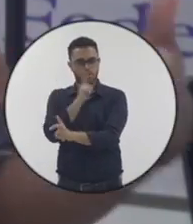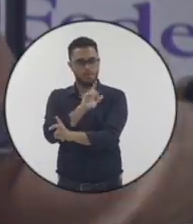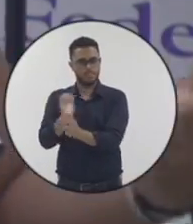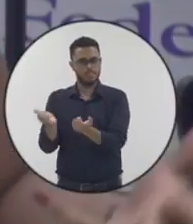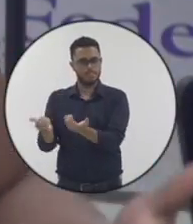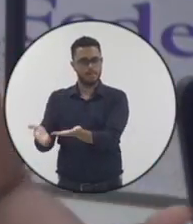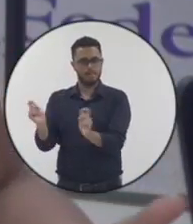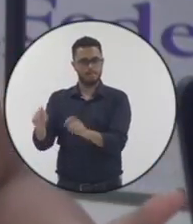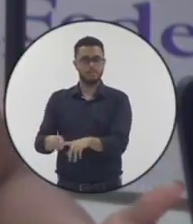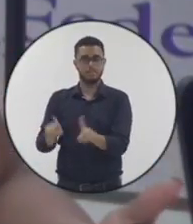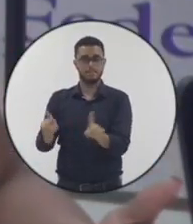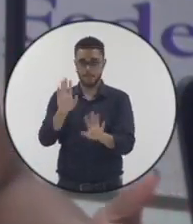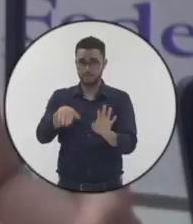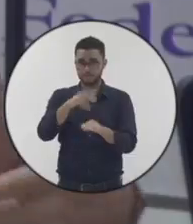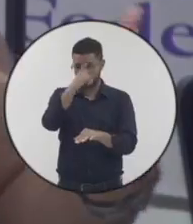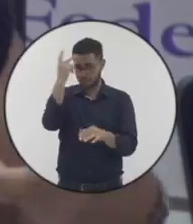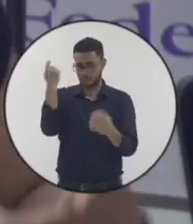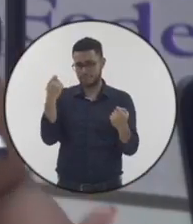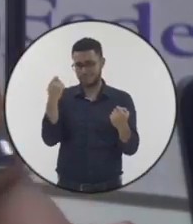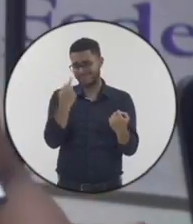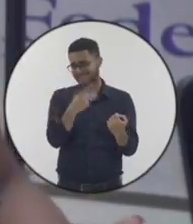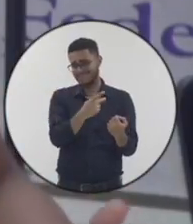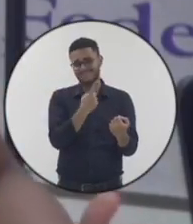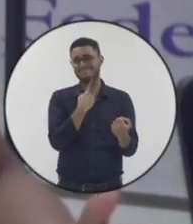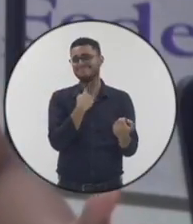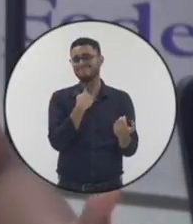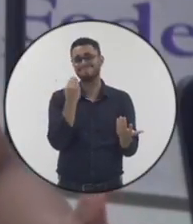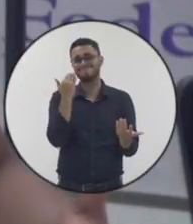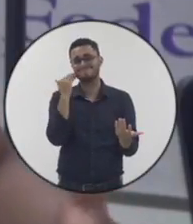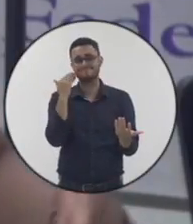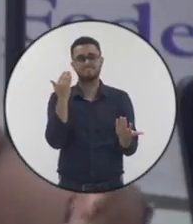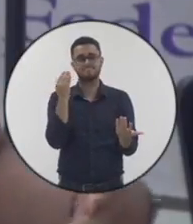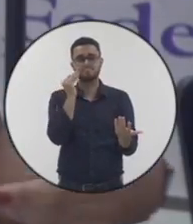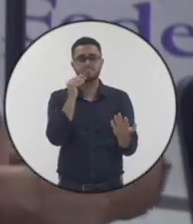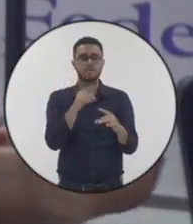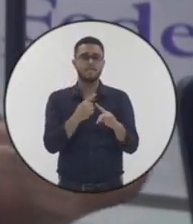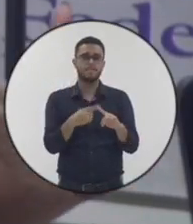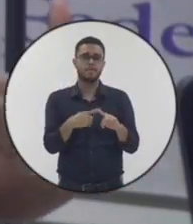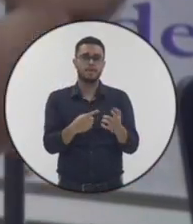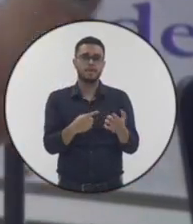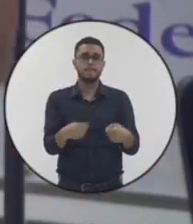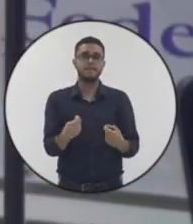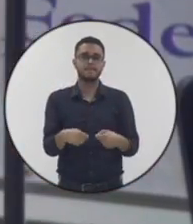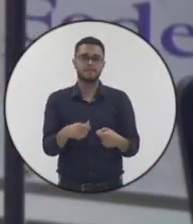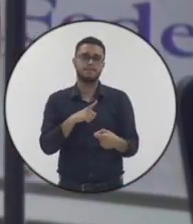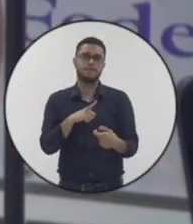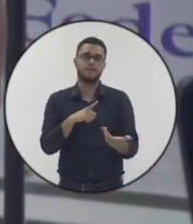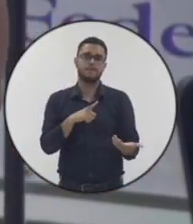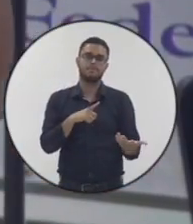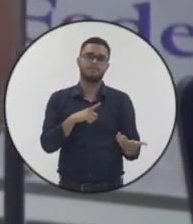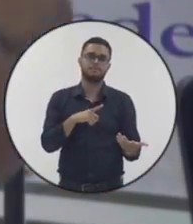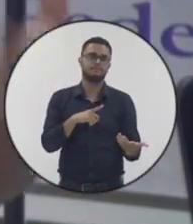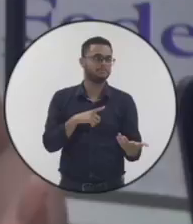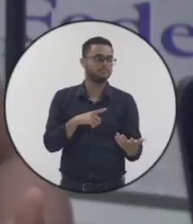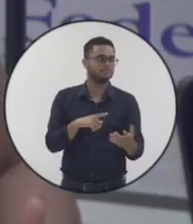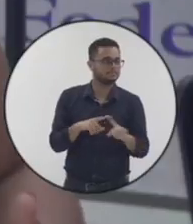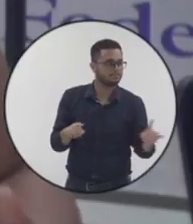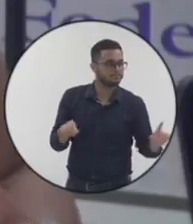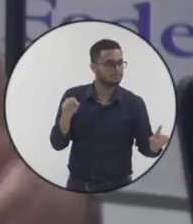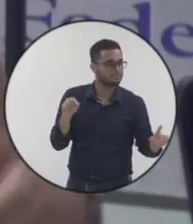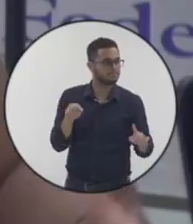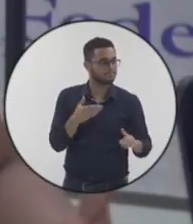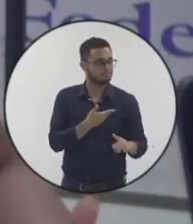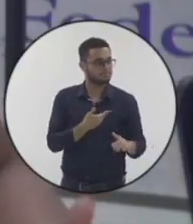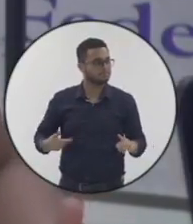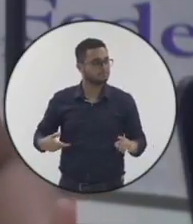Você, muitas vezes, vai ter que correr atrás disso, porque a demanda chega, né? Então, não dá para a gente esperar o Estado fazer essa capacitação para a gente